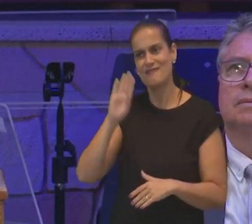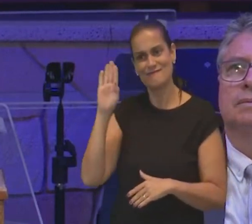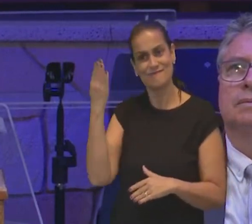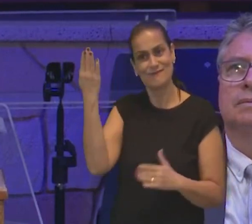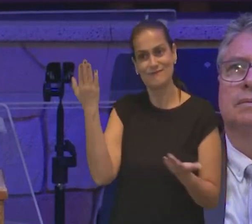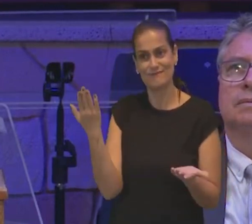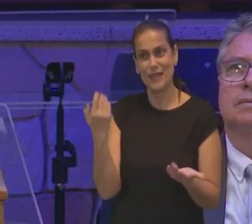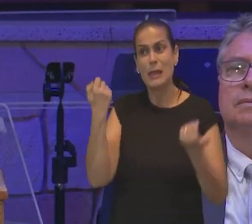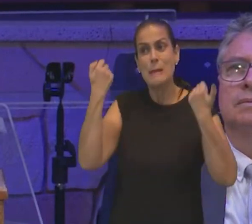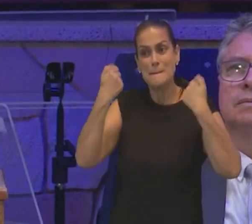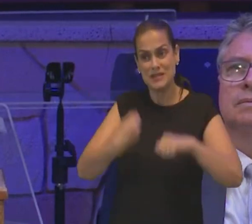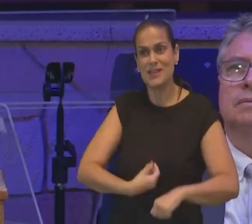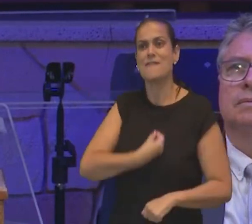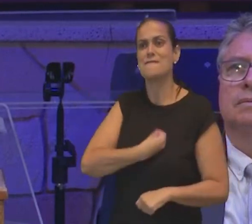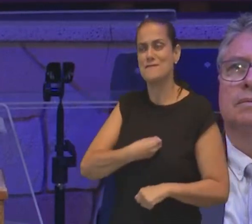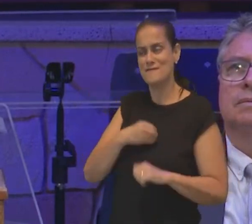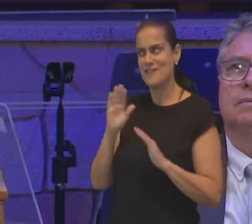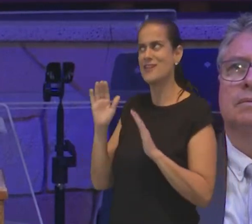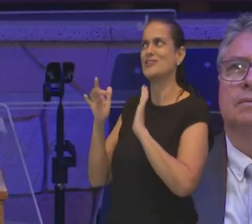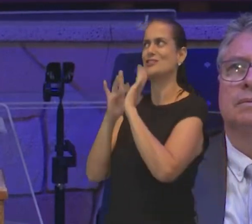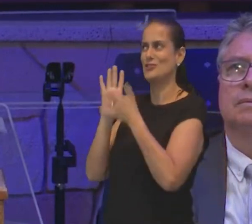Temos que viver esse Jesus.